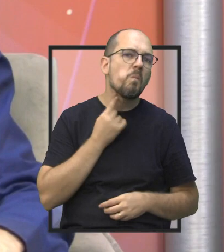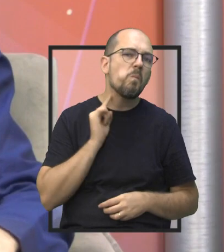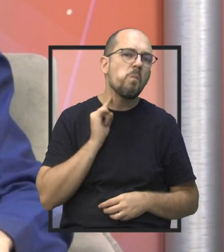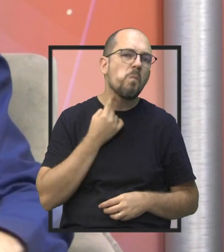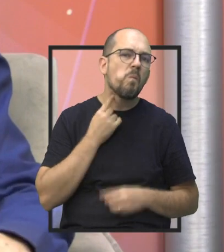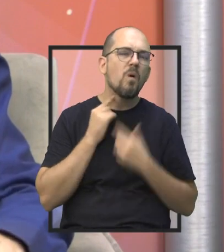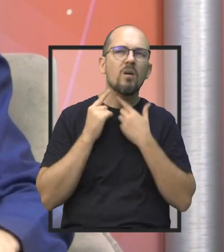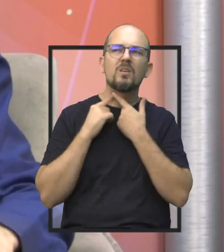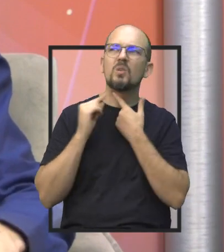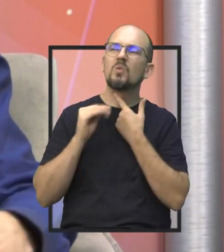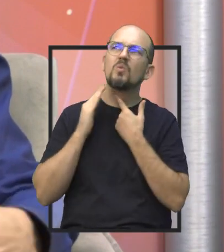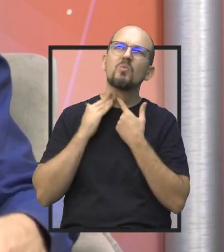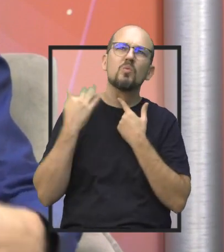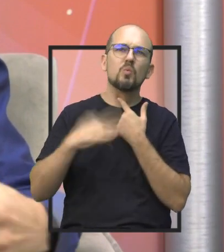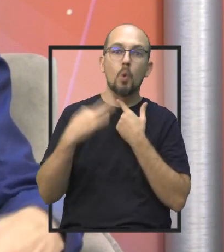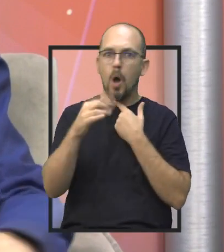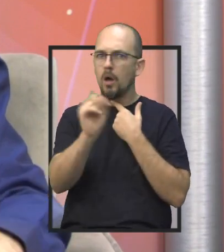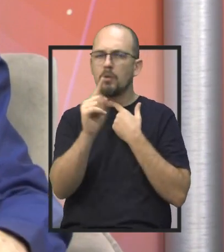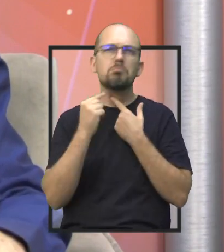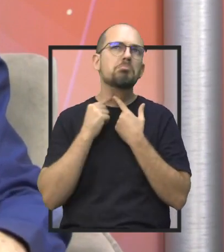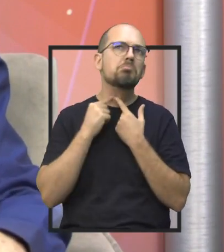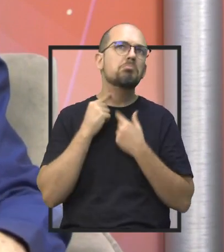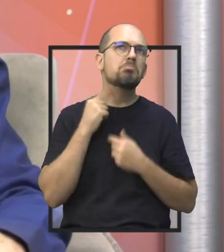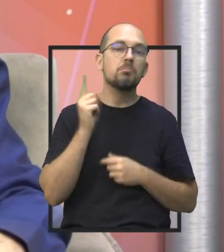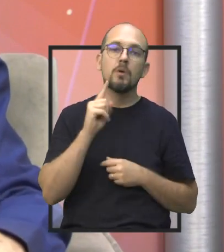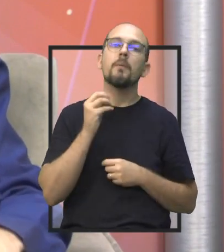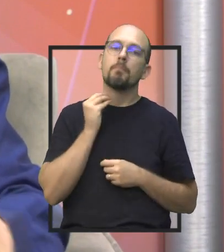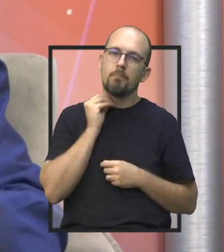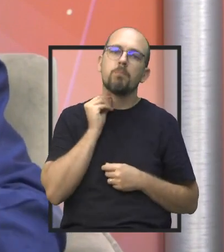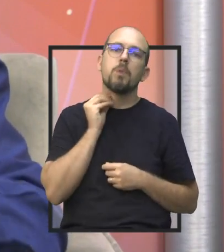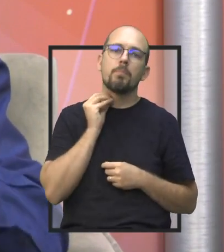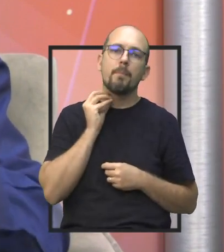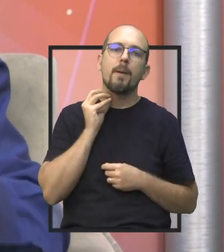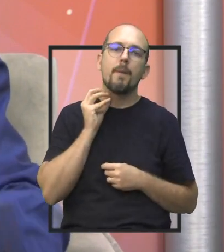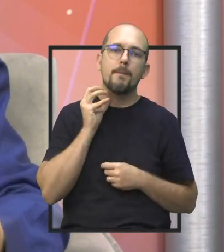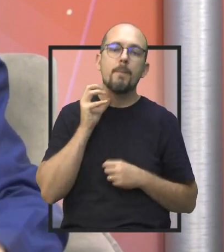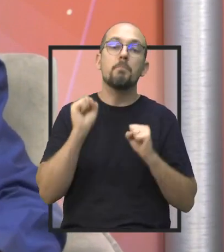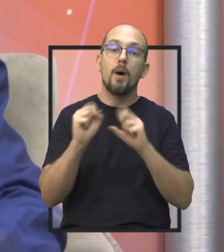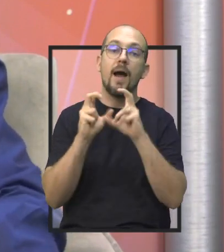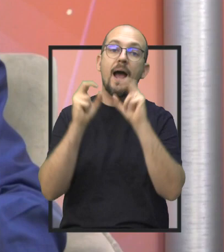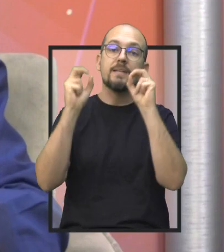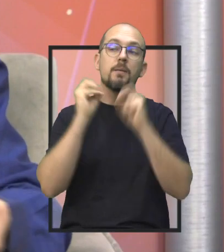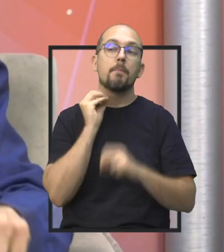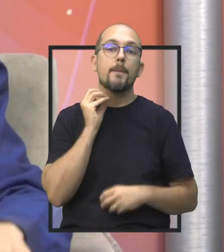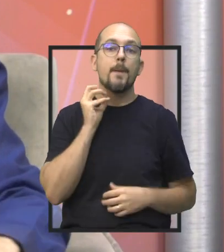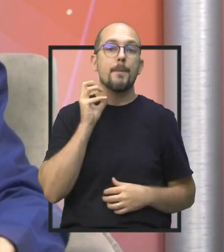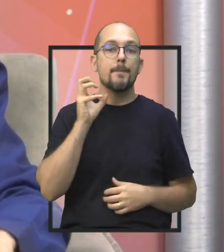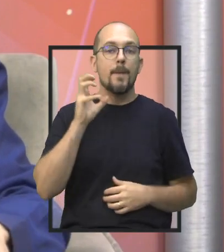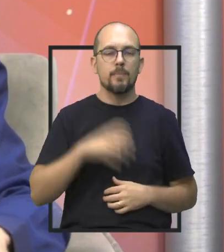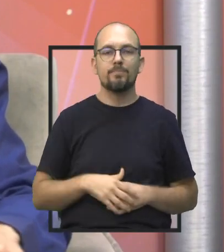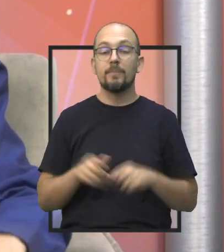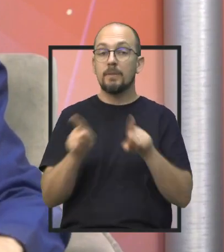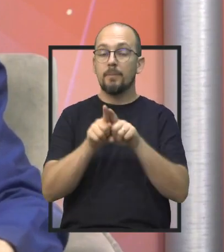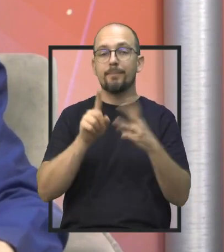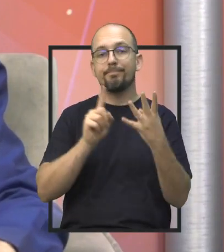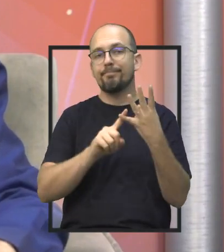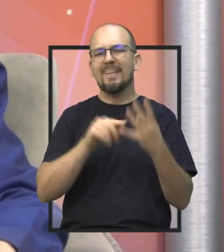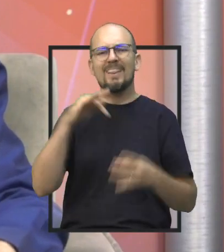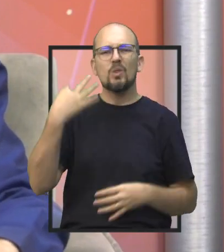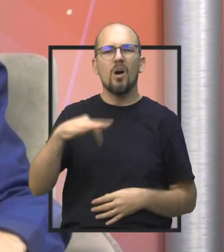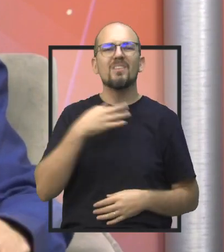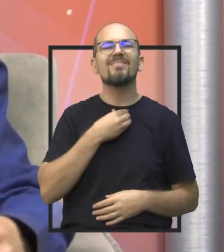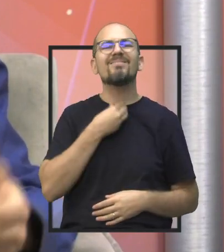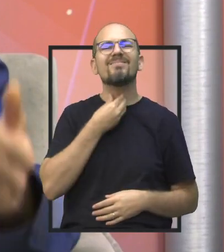um sinal de uma doença avançando. Outra coisa, dor de garganta que não melhora, passa 2 semanas e